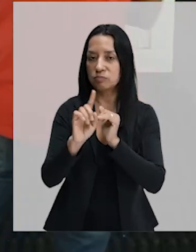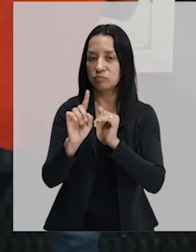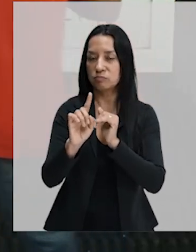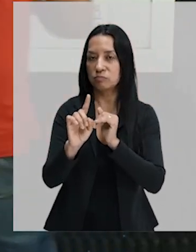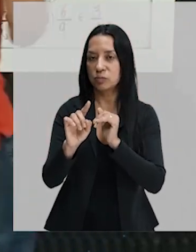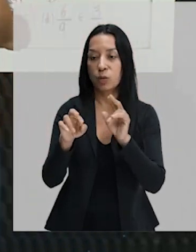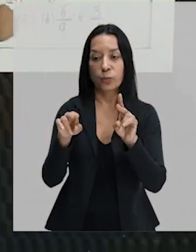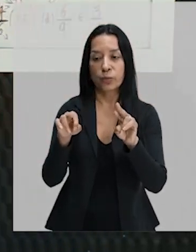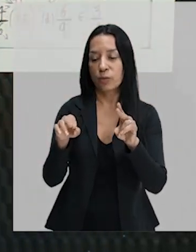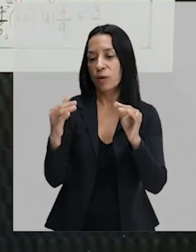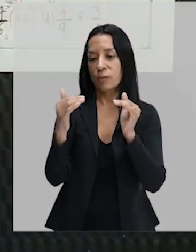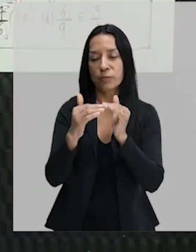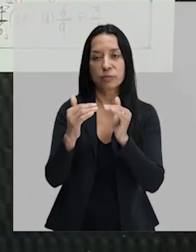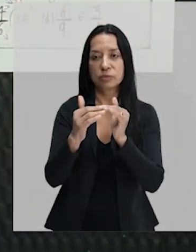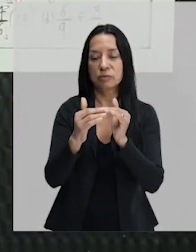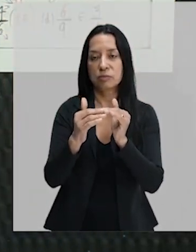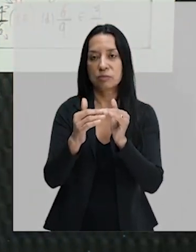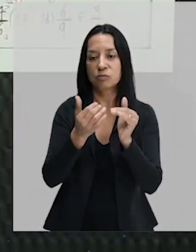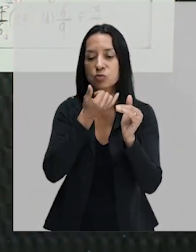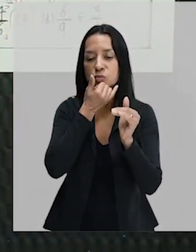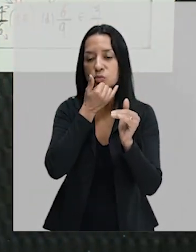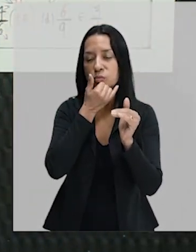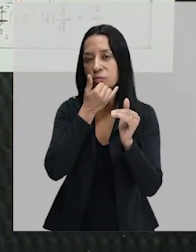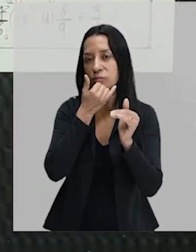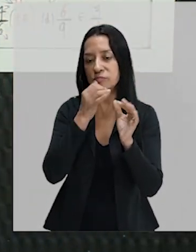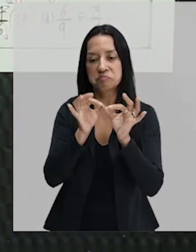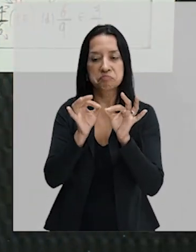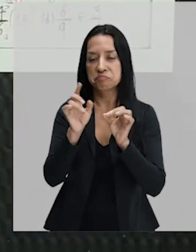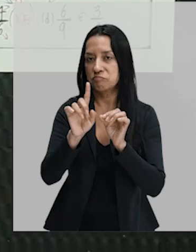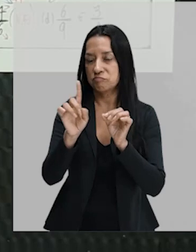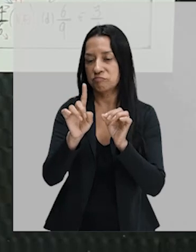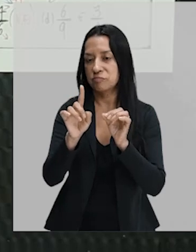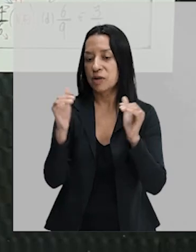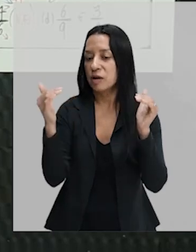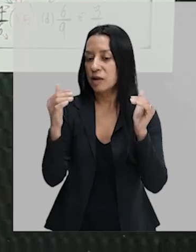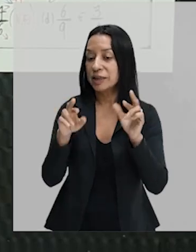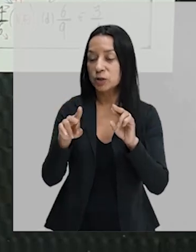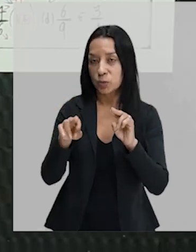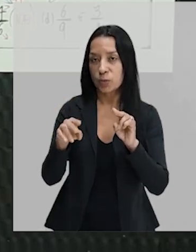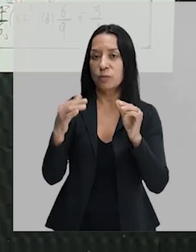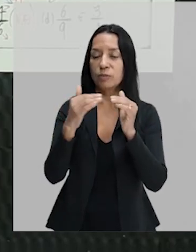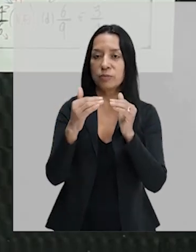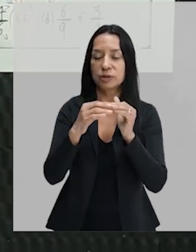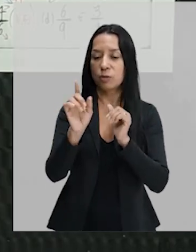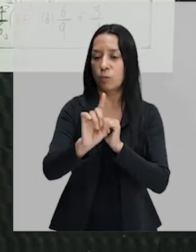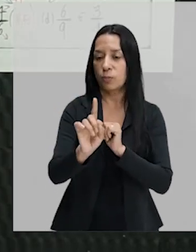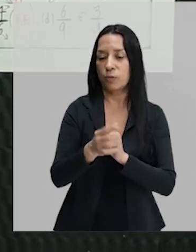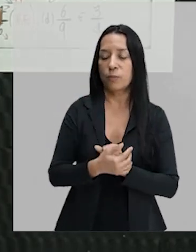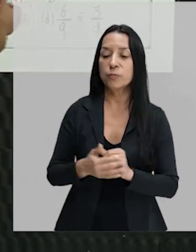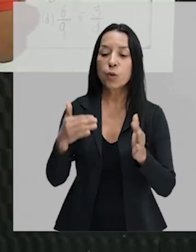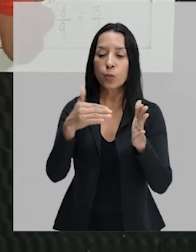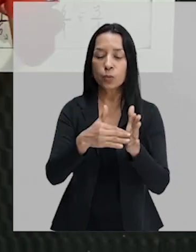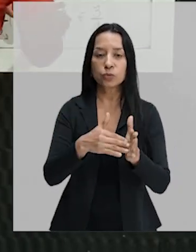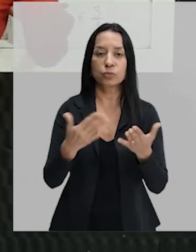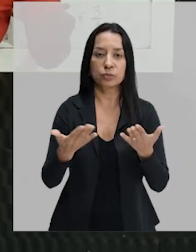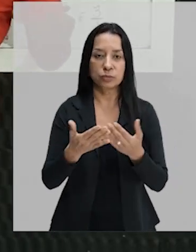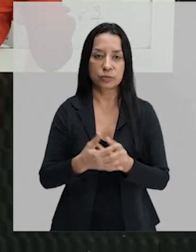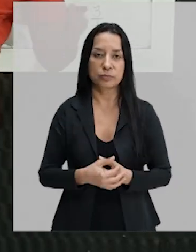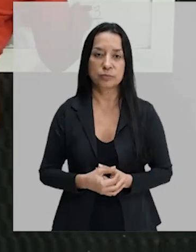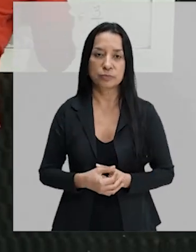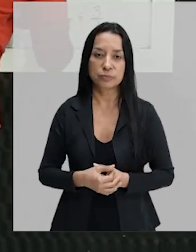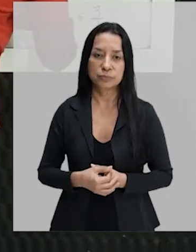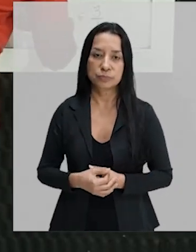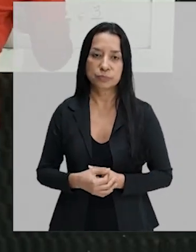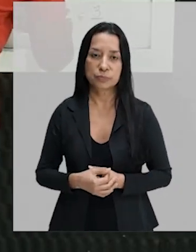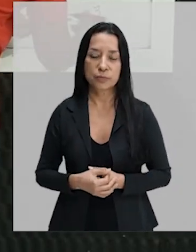uma proporção. Certo? E vamos agora ver aqui esse último. Eu acredito que esse aqui também não,